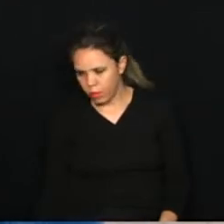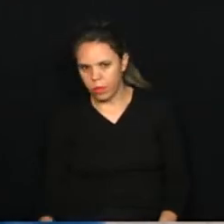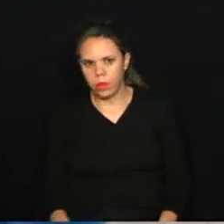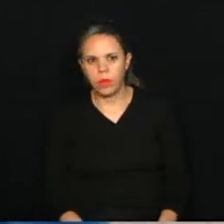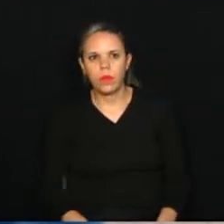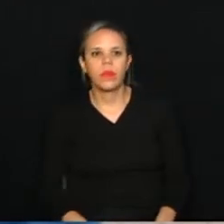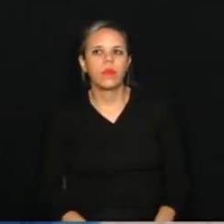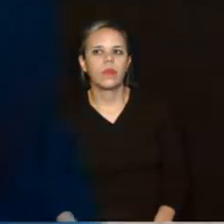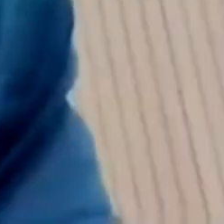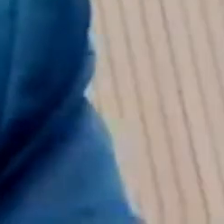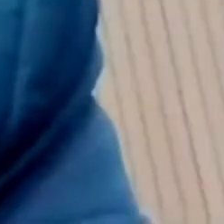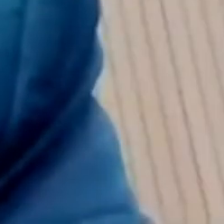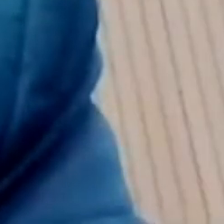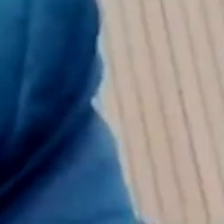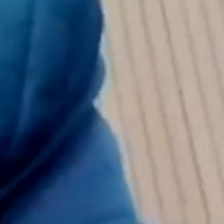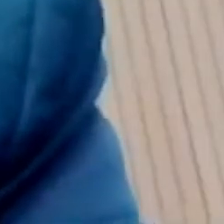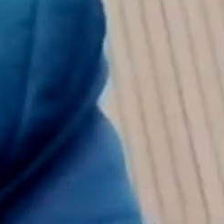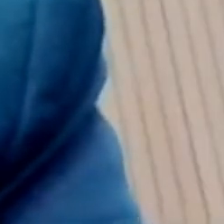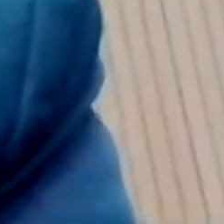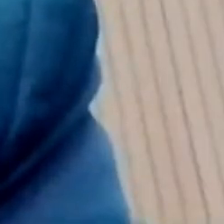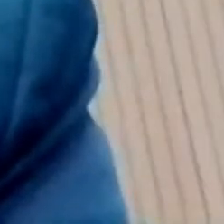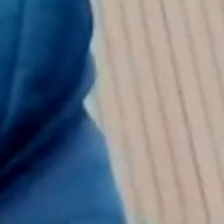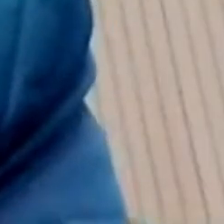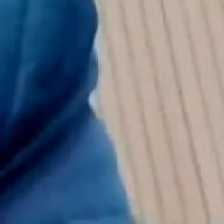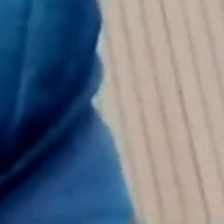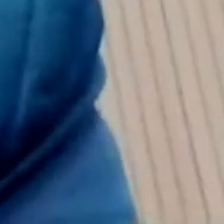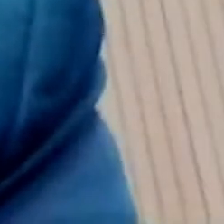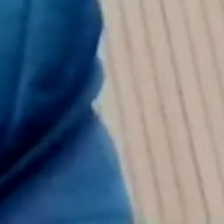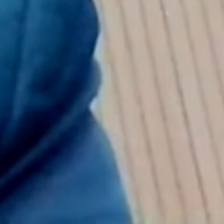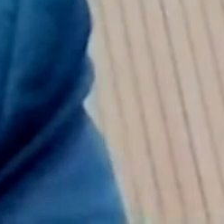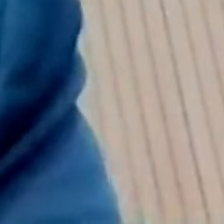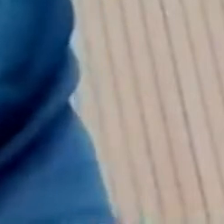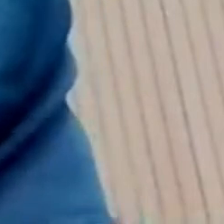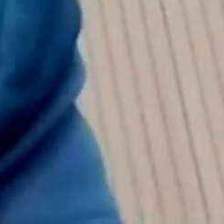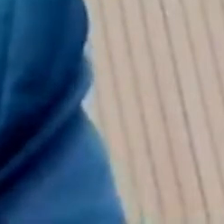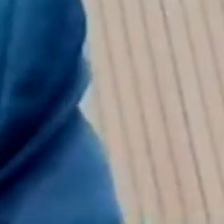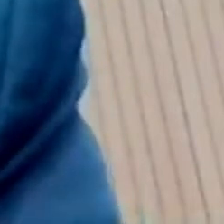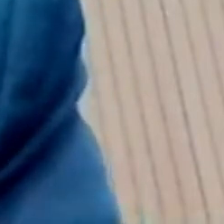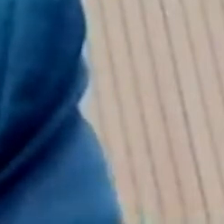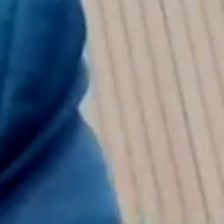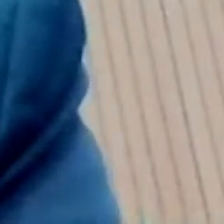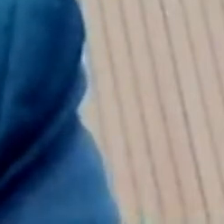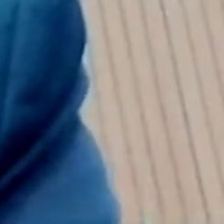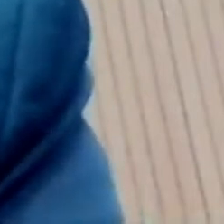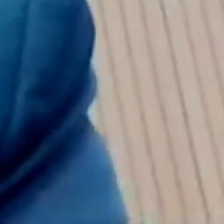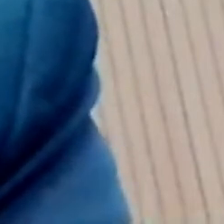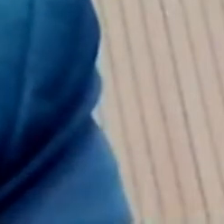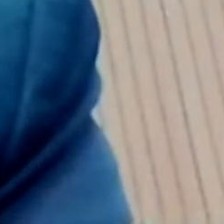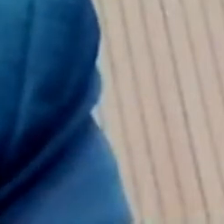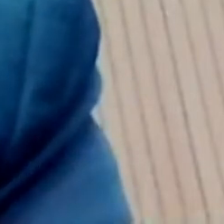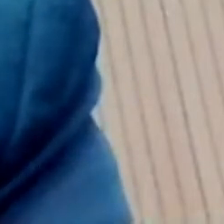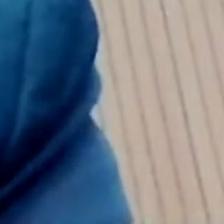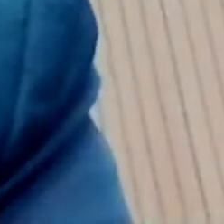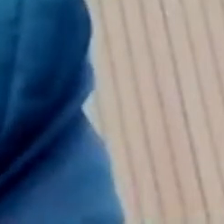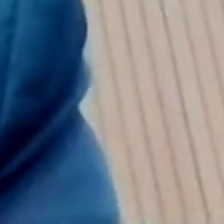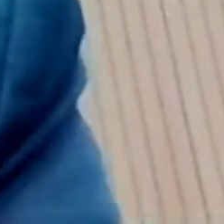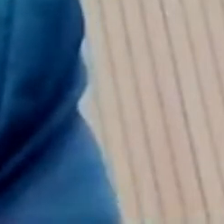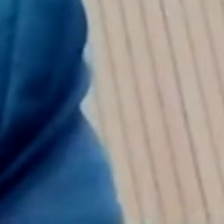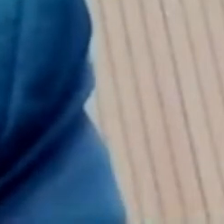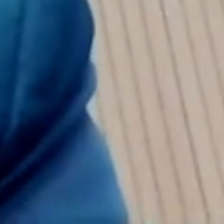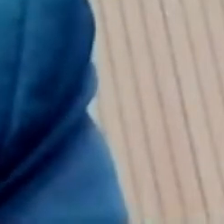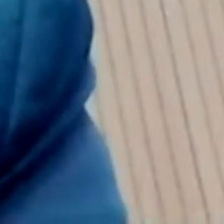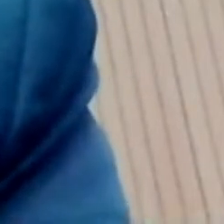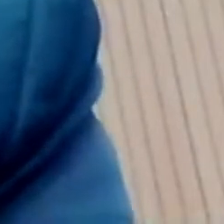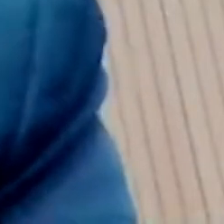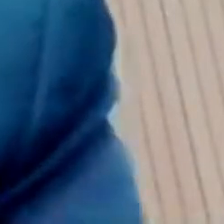de apoio às instituições, para nos apoiar. A IMA, junto com a prefeitura, vem desenvolvendo o